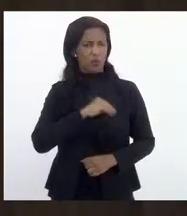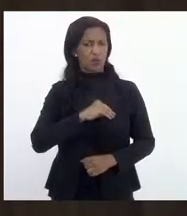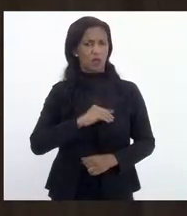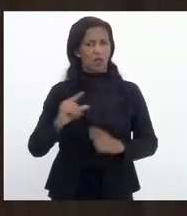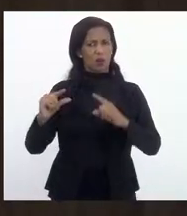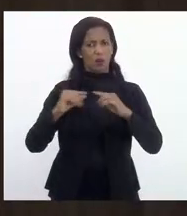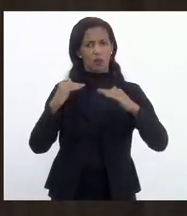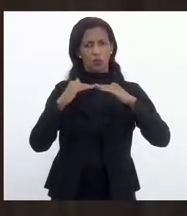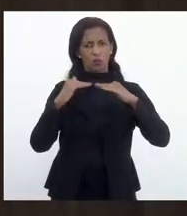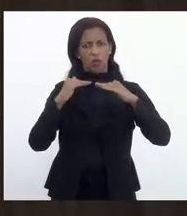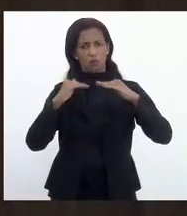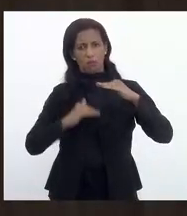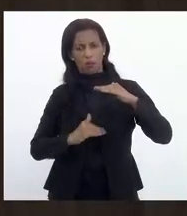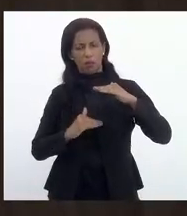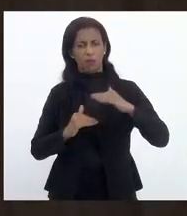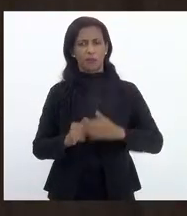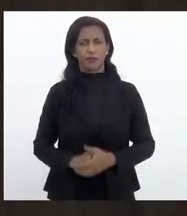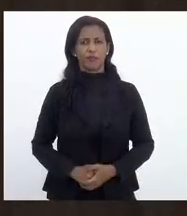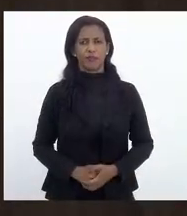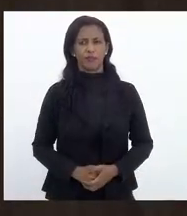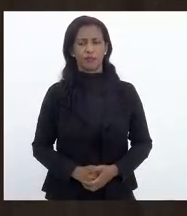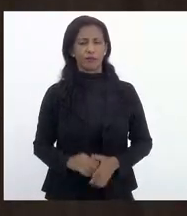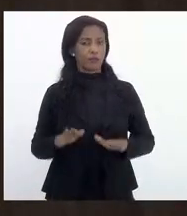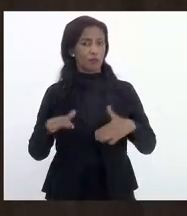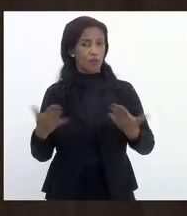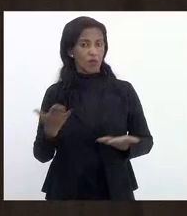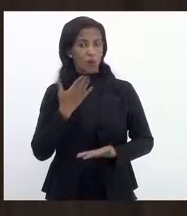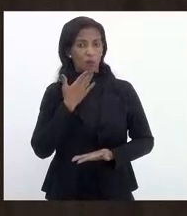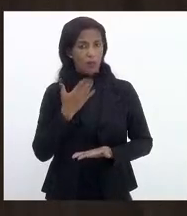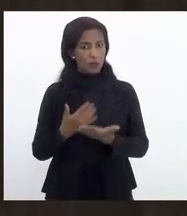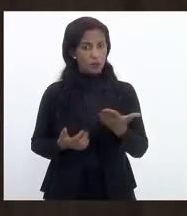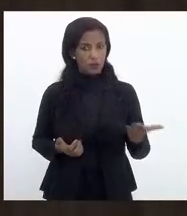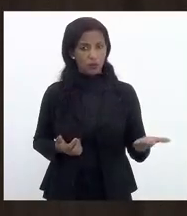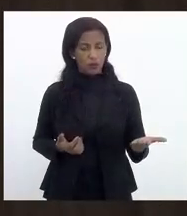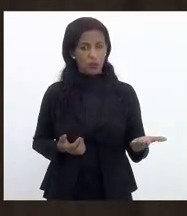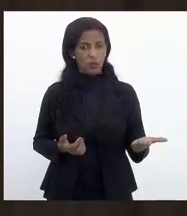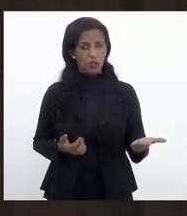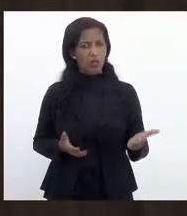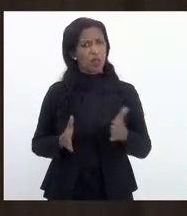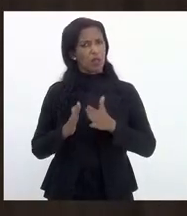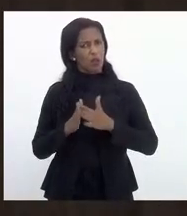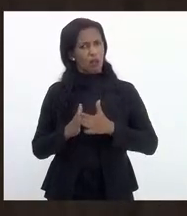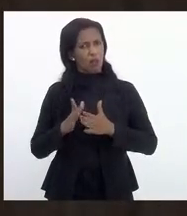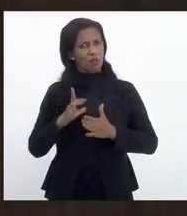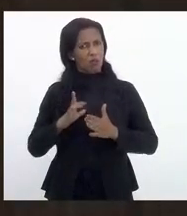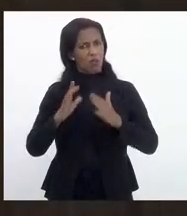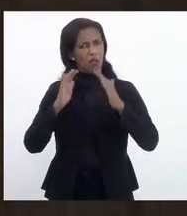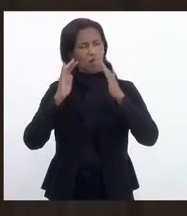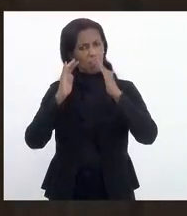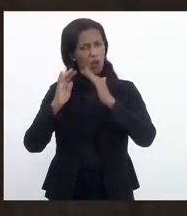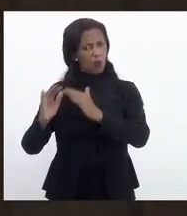do teto mínimo então eu peço ao senhor que pelo menos tem a honra em